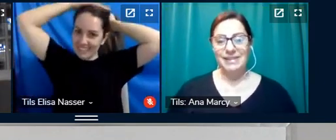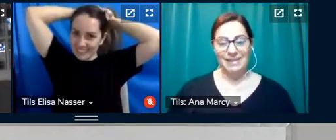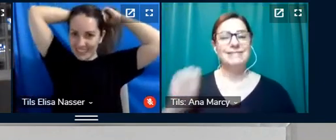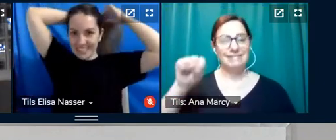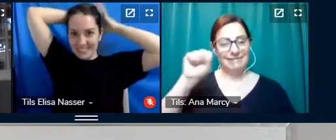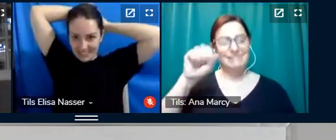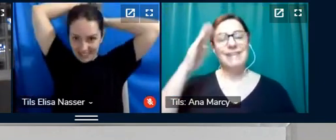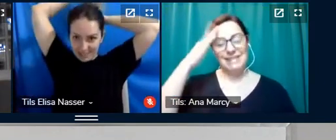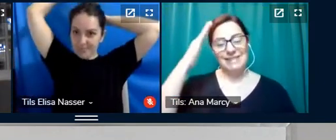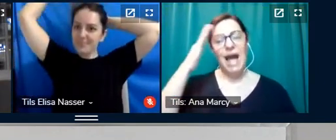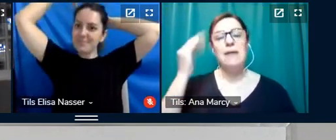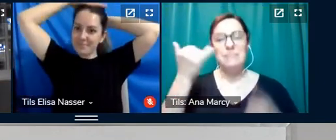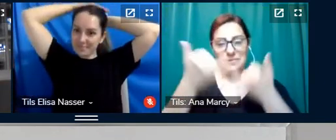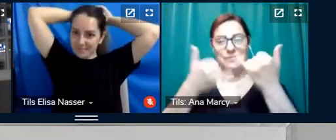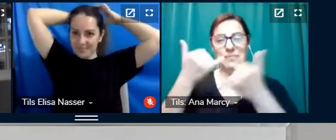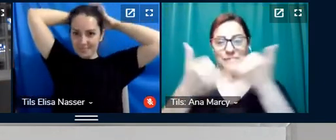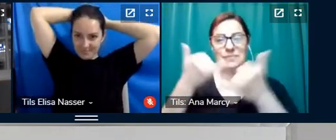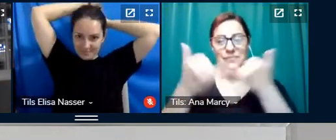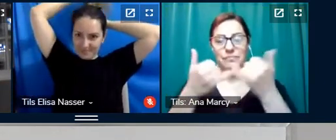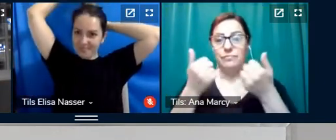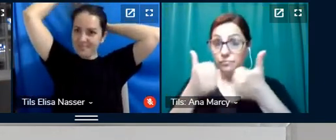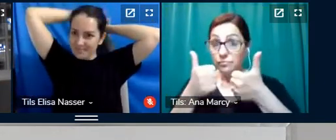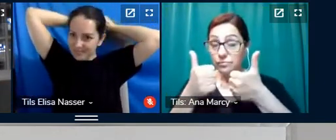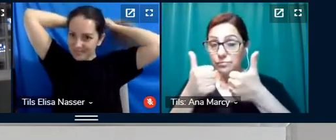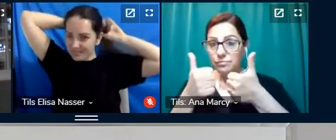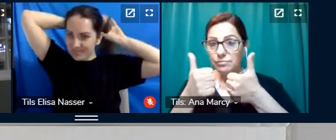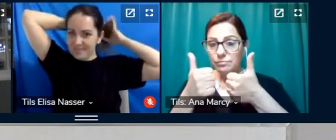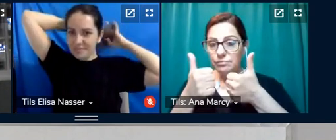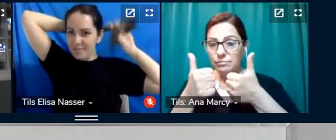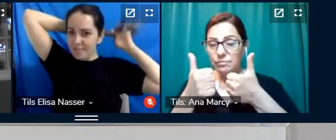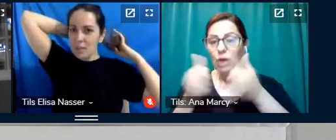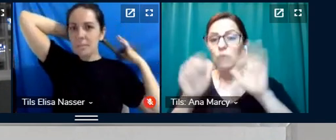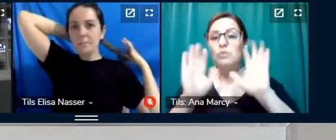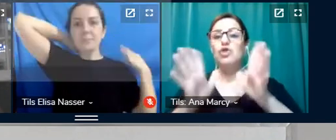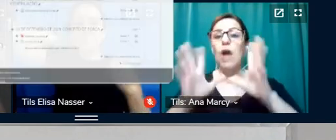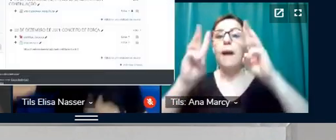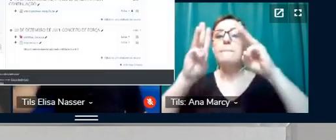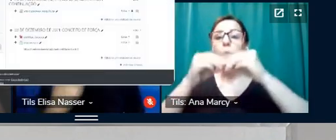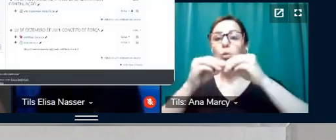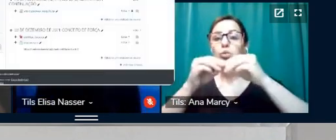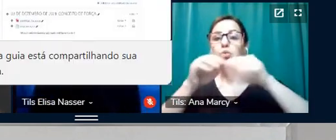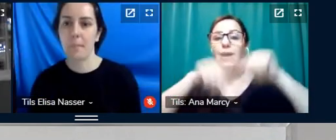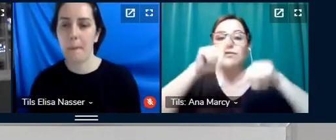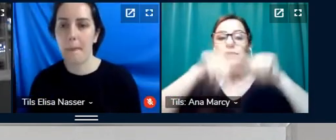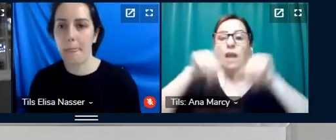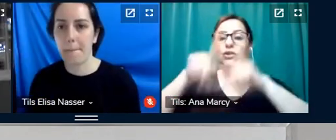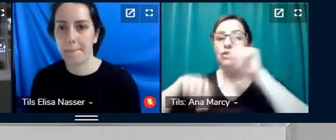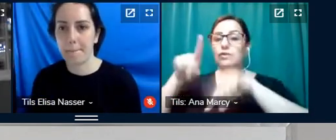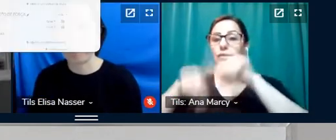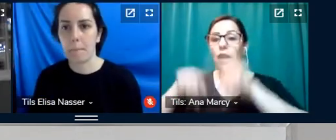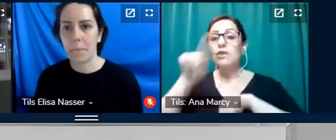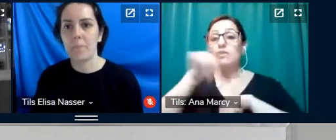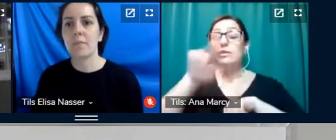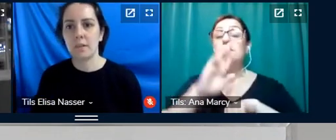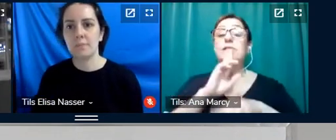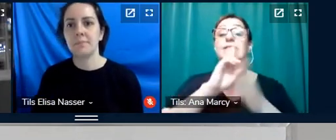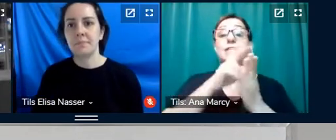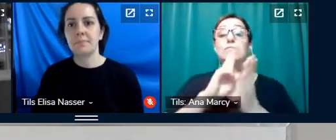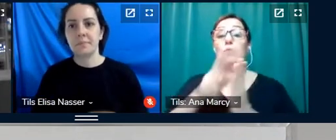Eu sei, tô brincando também. Então tá. Eu vou postar lá no Moodle, daí eu já largo o link do YouTube para